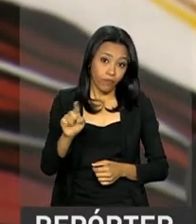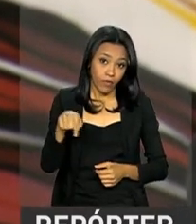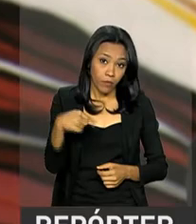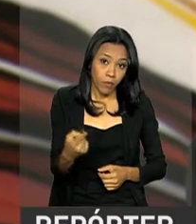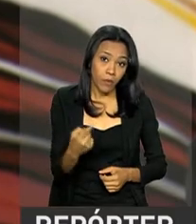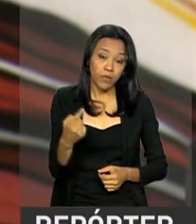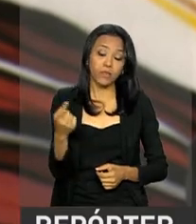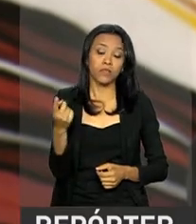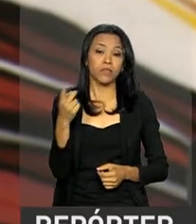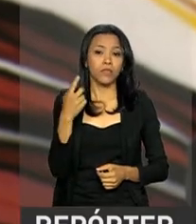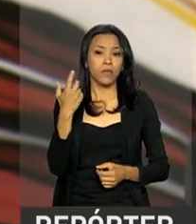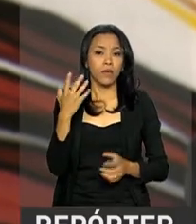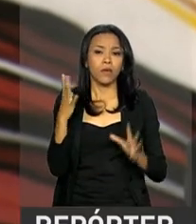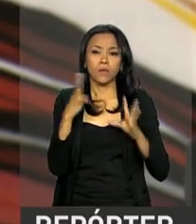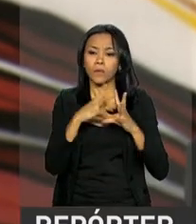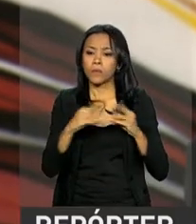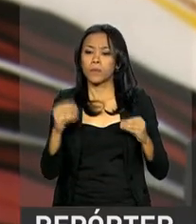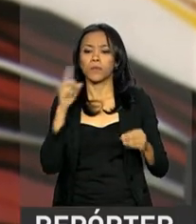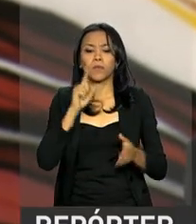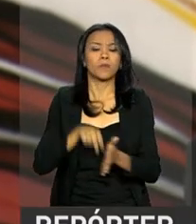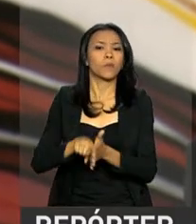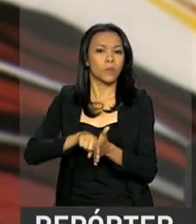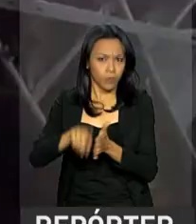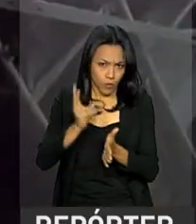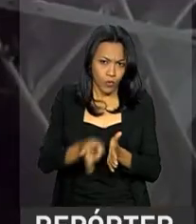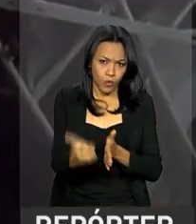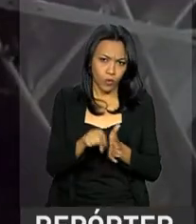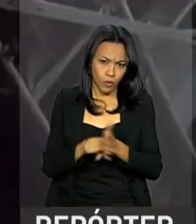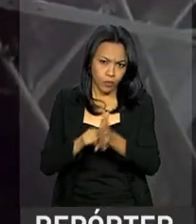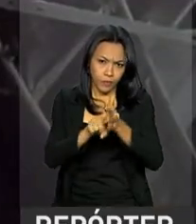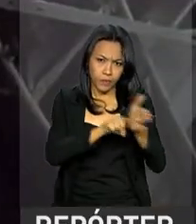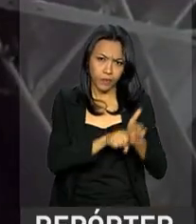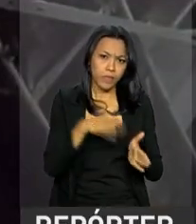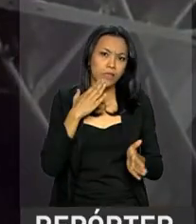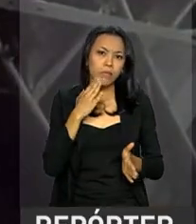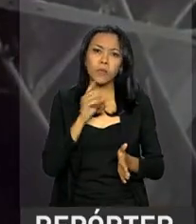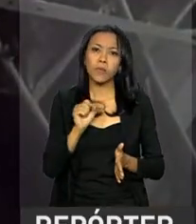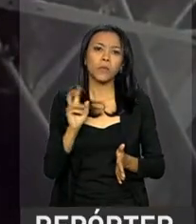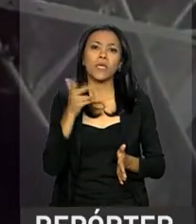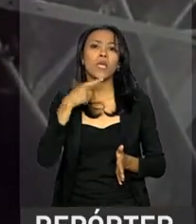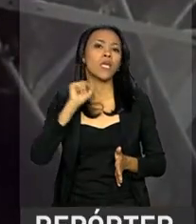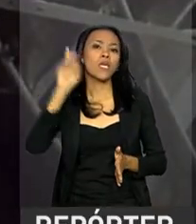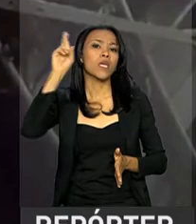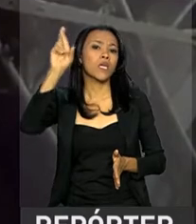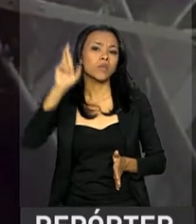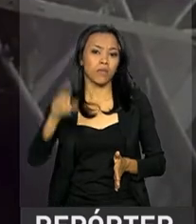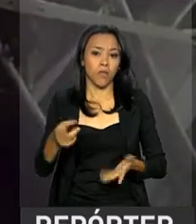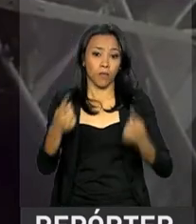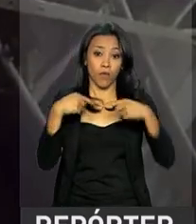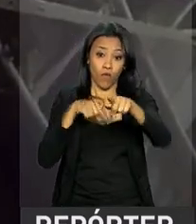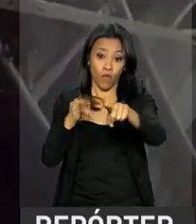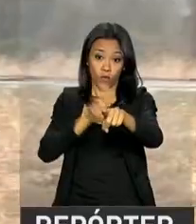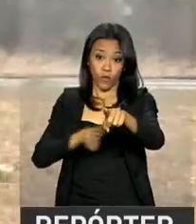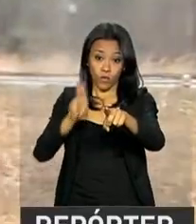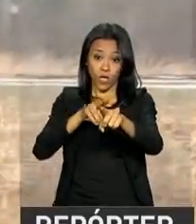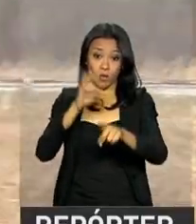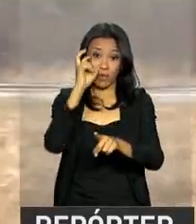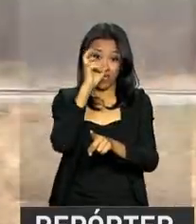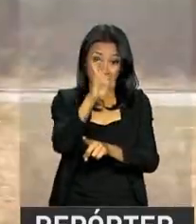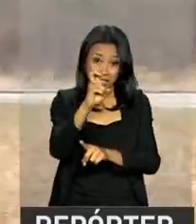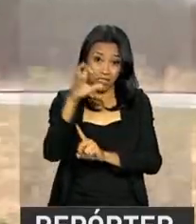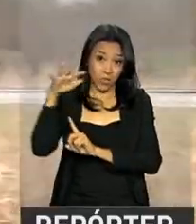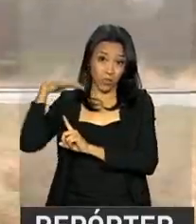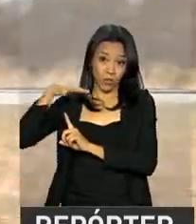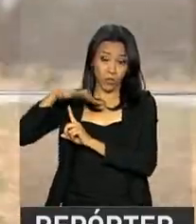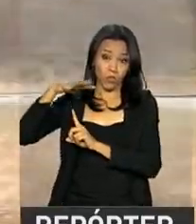passar a crise fazer as investigações necessárias para impedir o avanço das chamas foram usados cinco aviões tanque um cargueiro